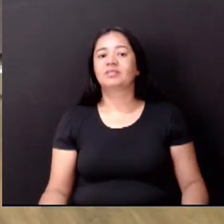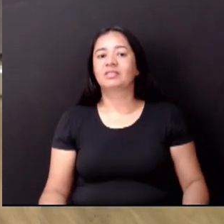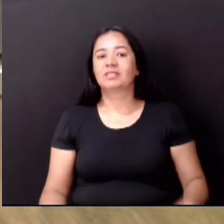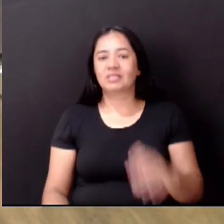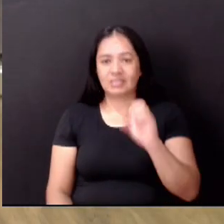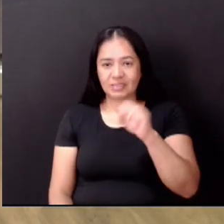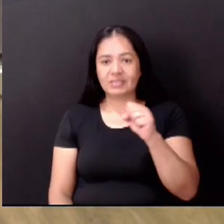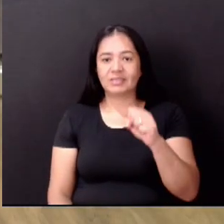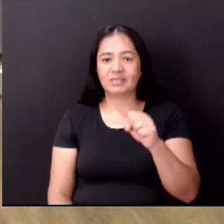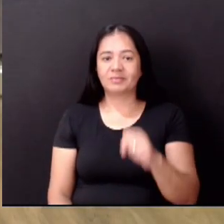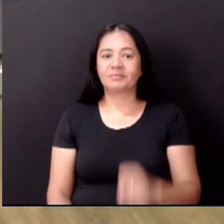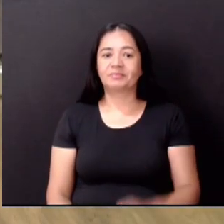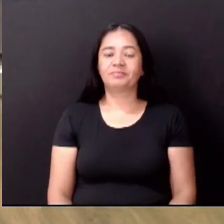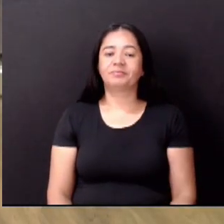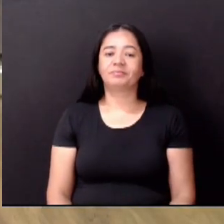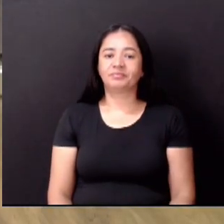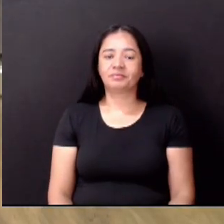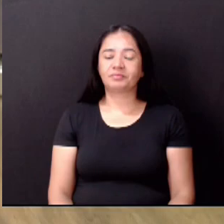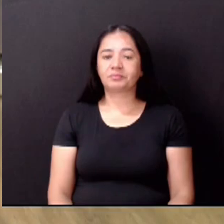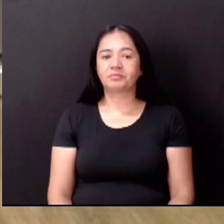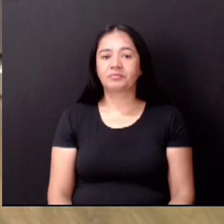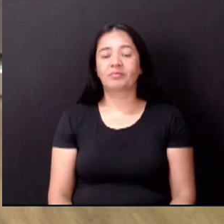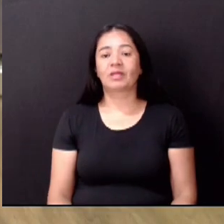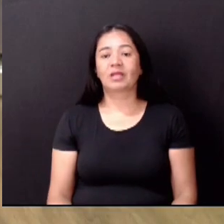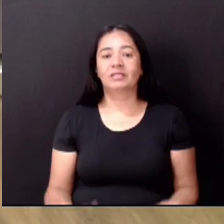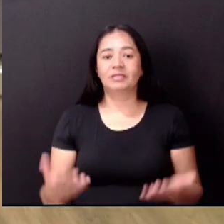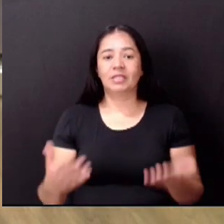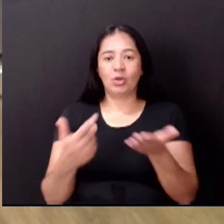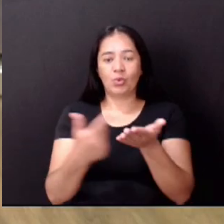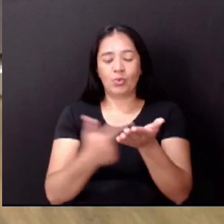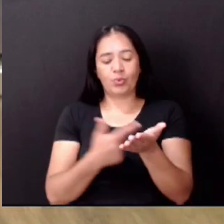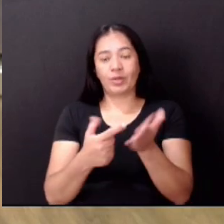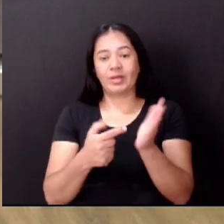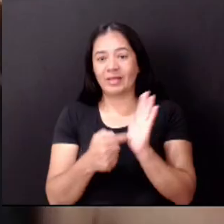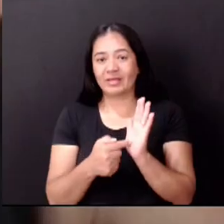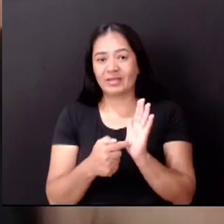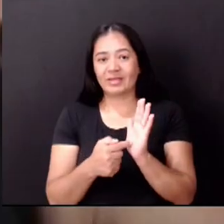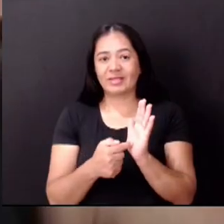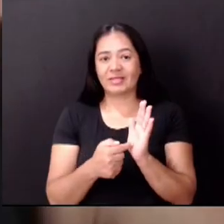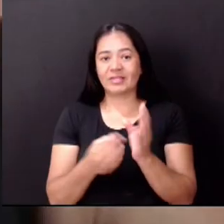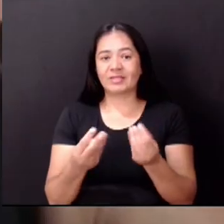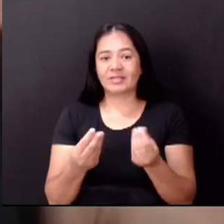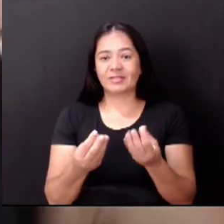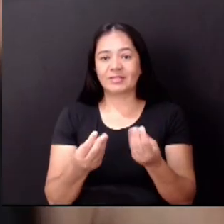Exatamente. Quer dizer, então esse livro vai muito